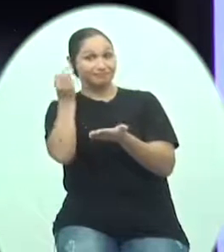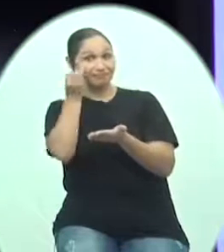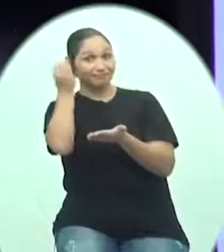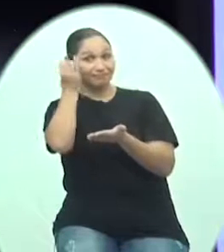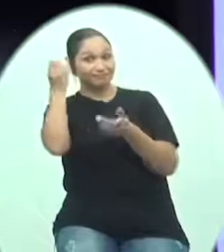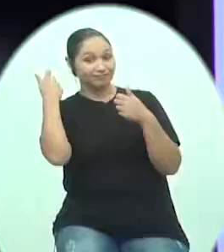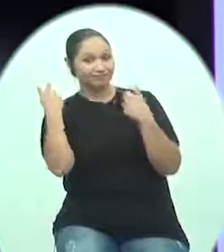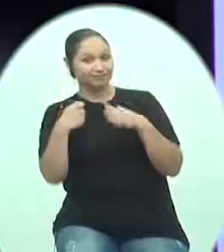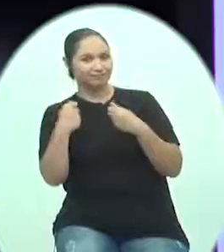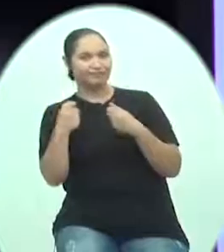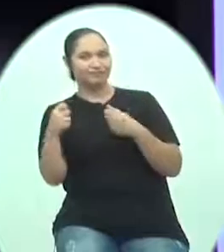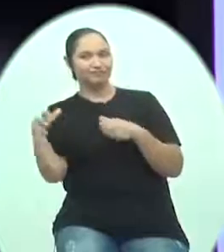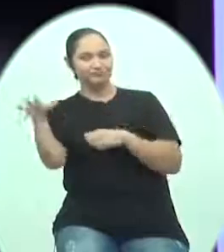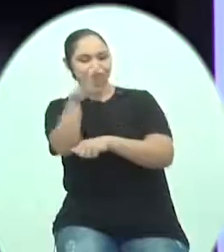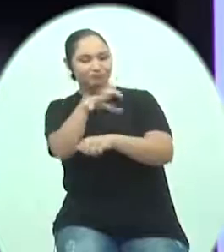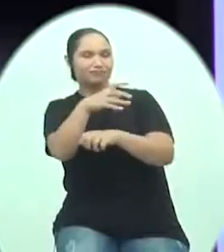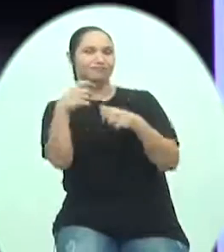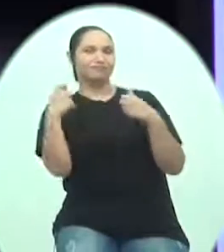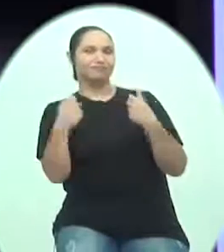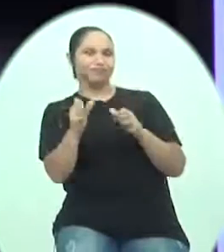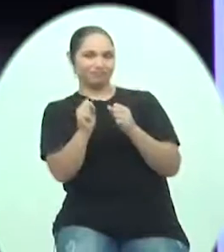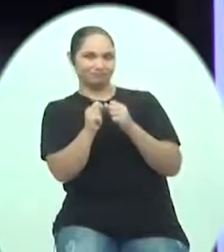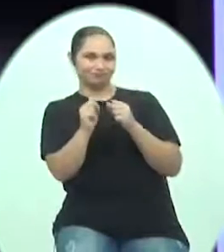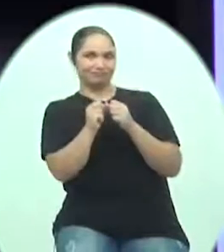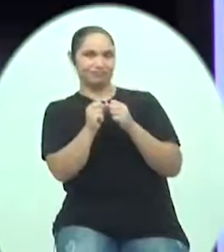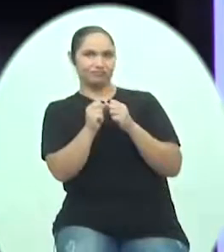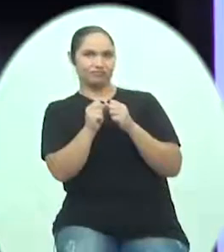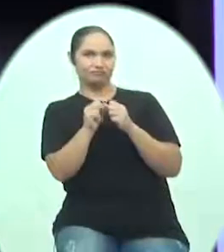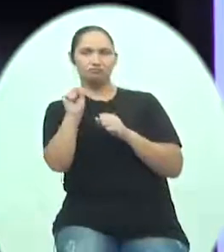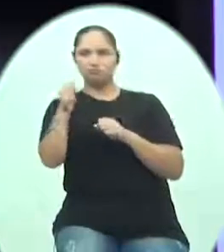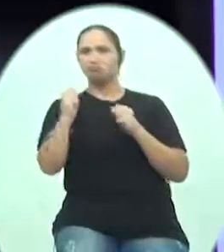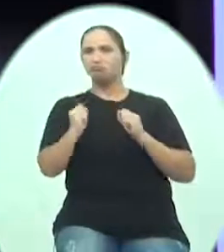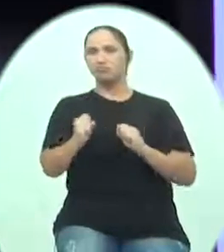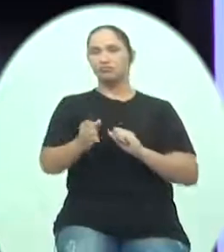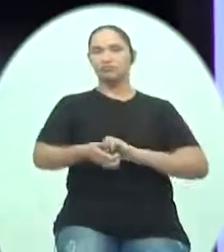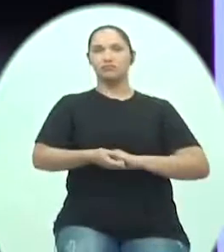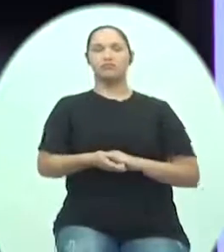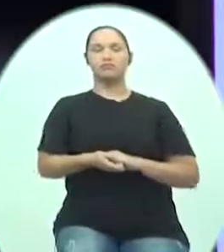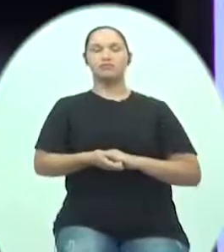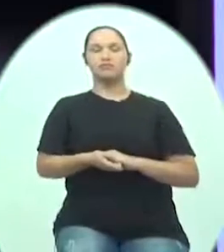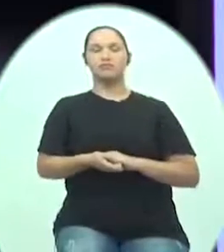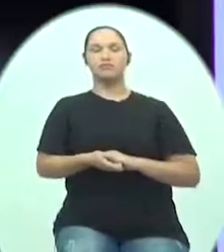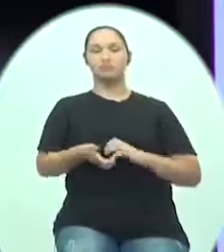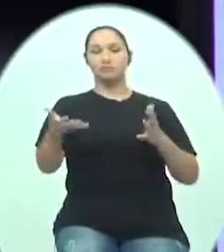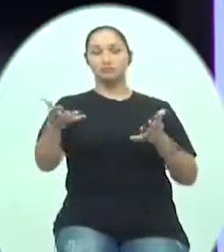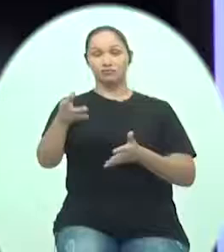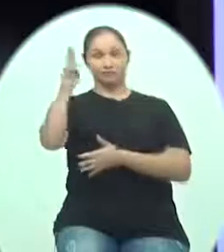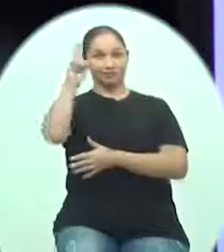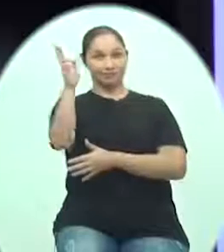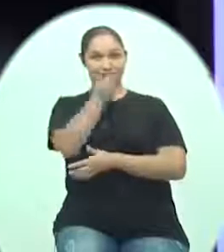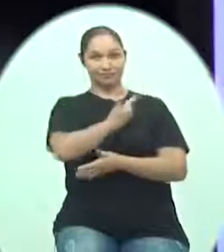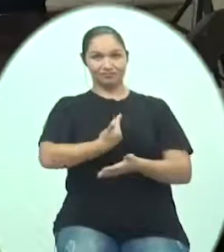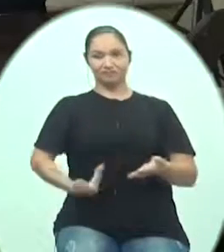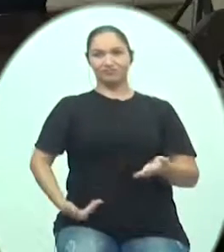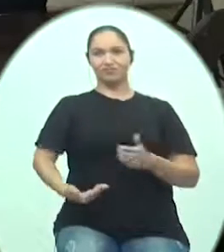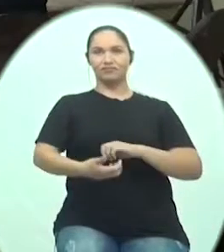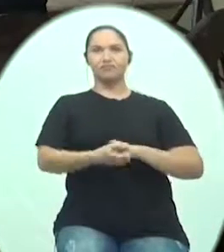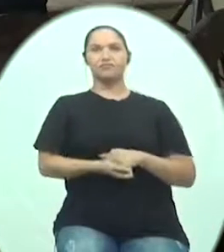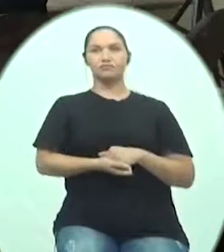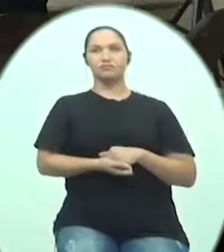aquela região lhe pede para isso tenho certeza que isso acho que vai ser cedo cedo da parte lá palavra do nosso líder de governo é